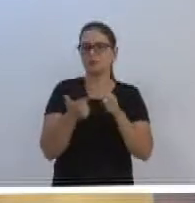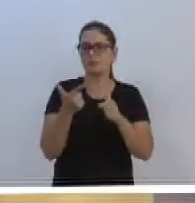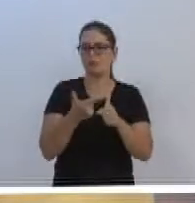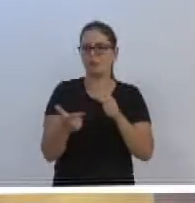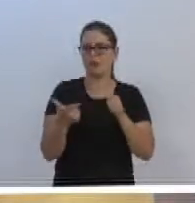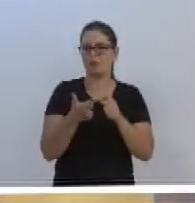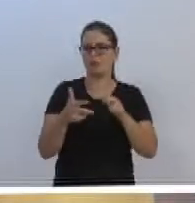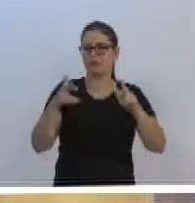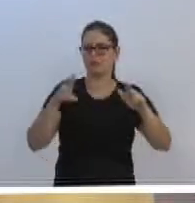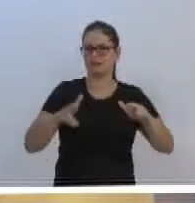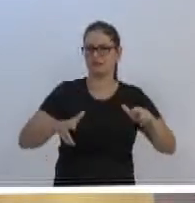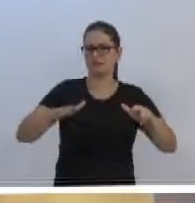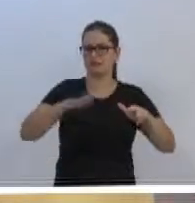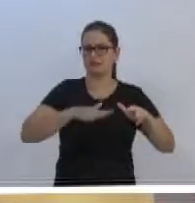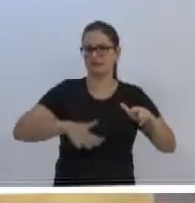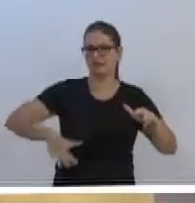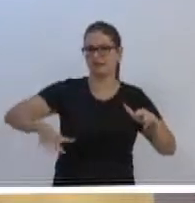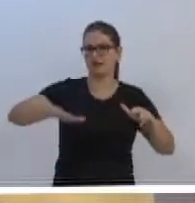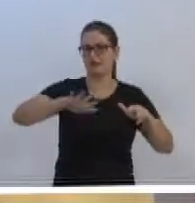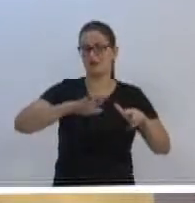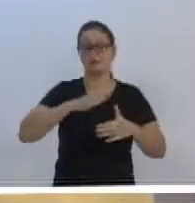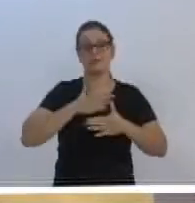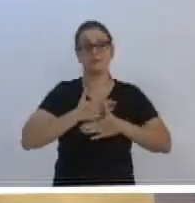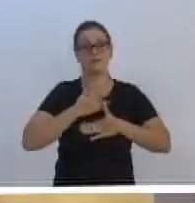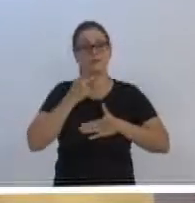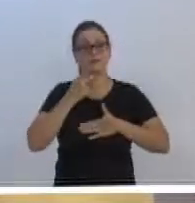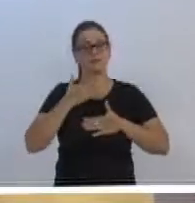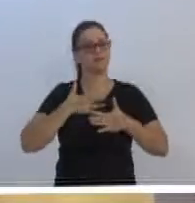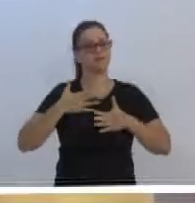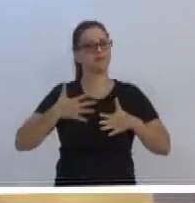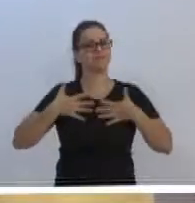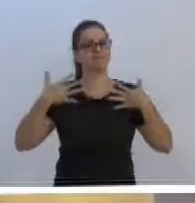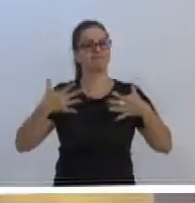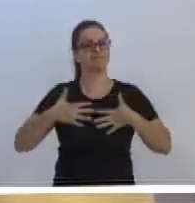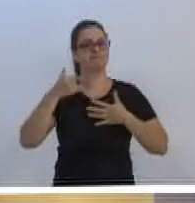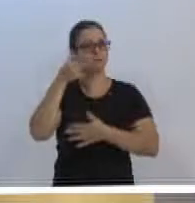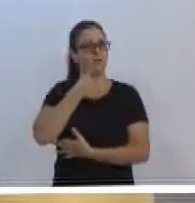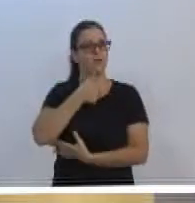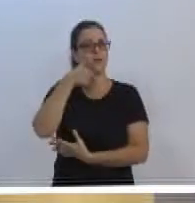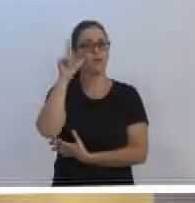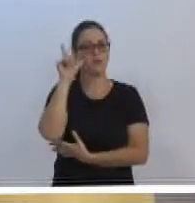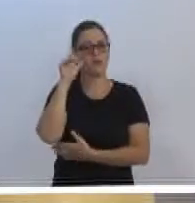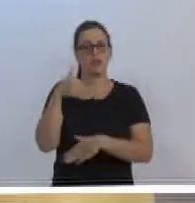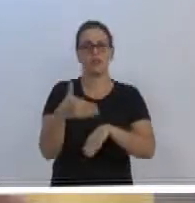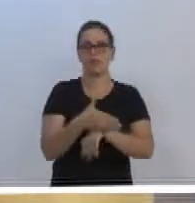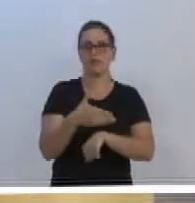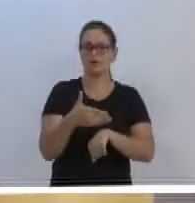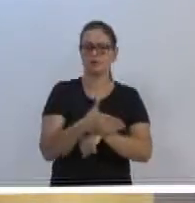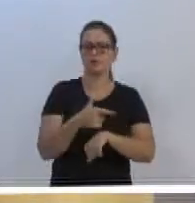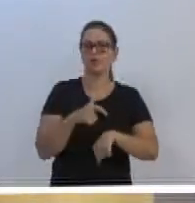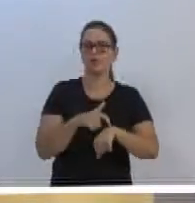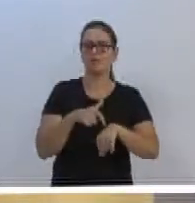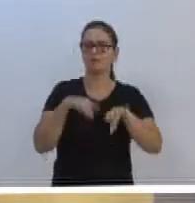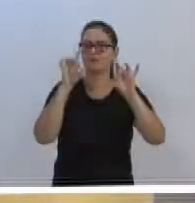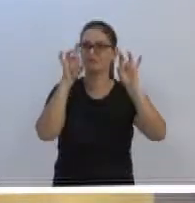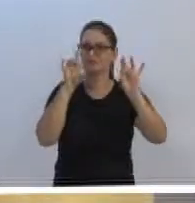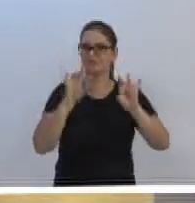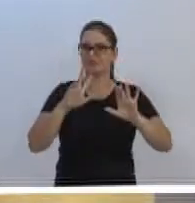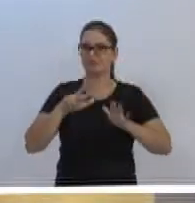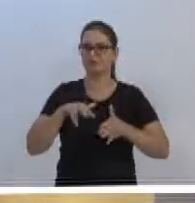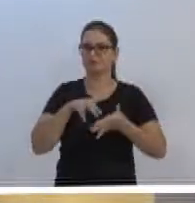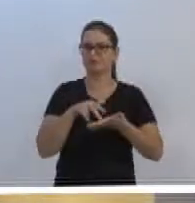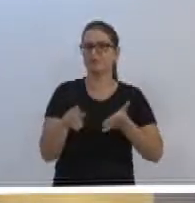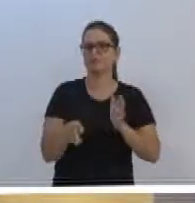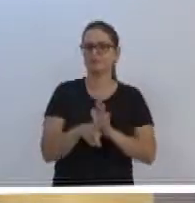eu quero dizer da minha alegria ontem quando participamos da solenidade da posse do